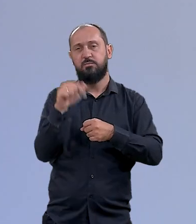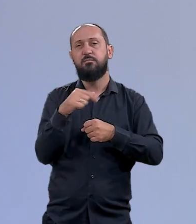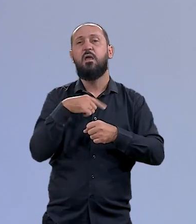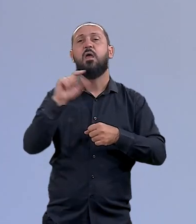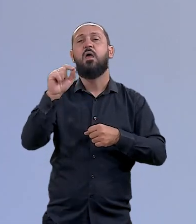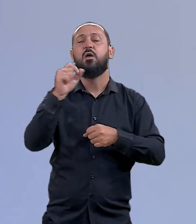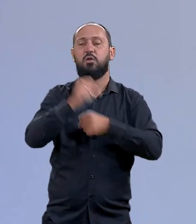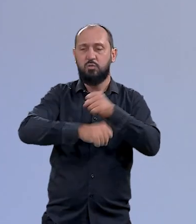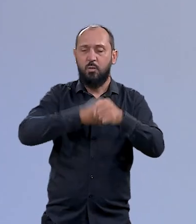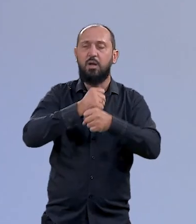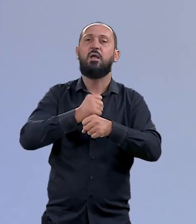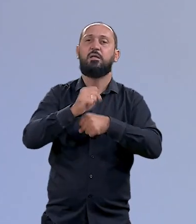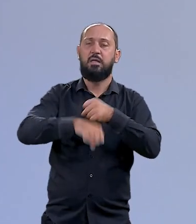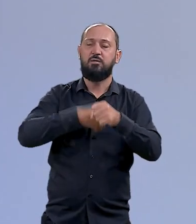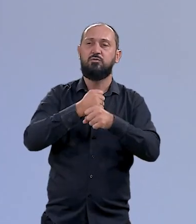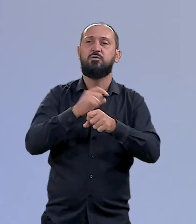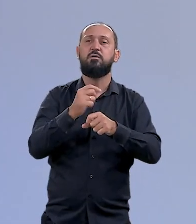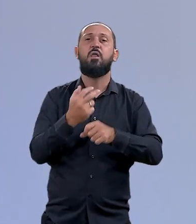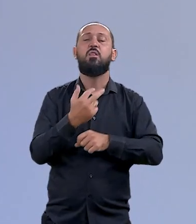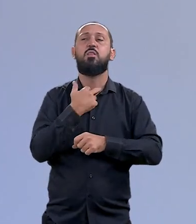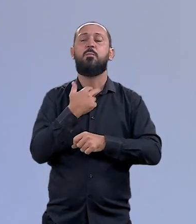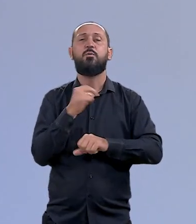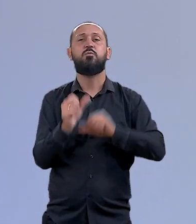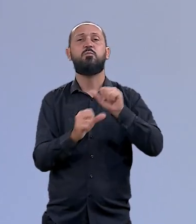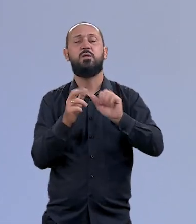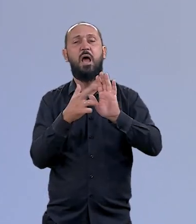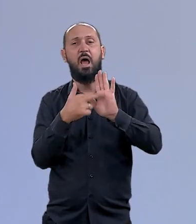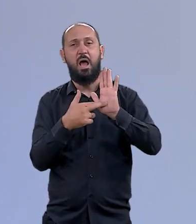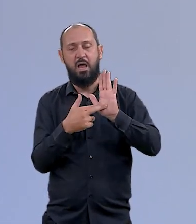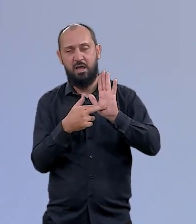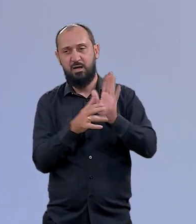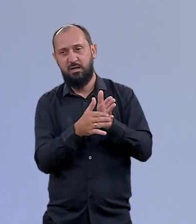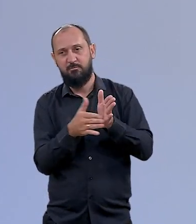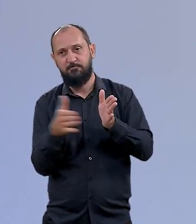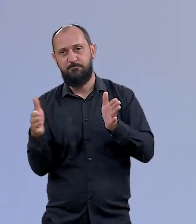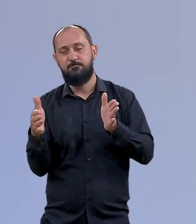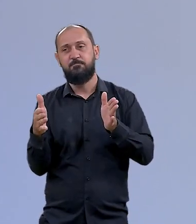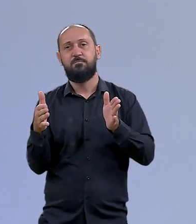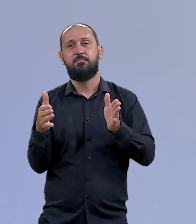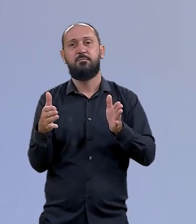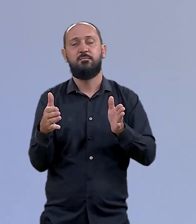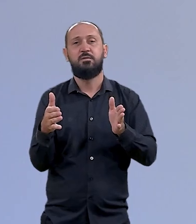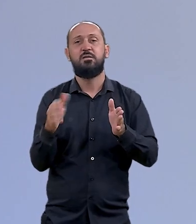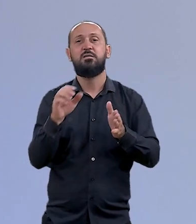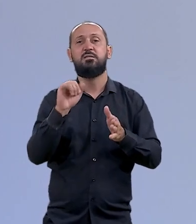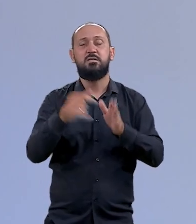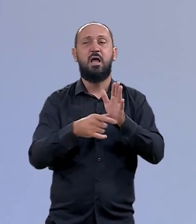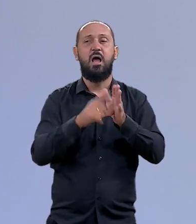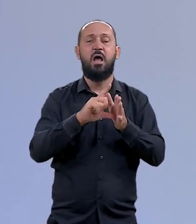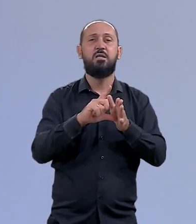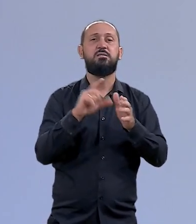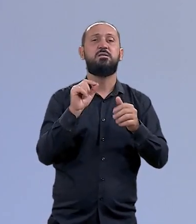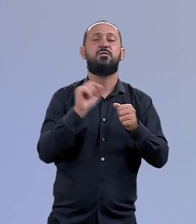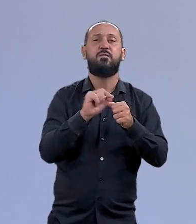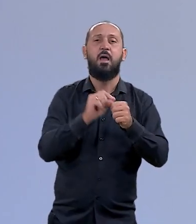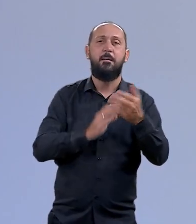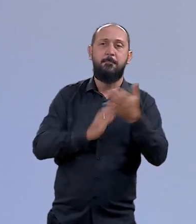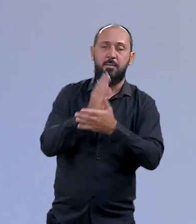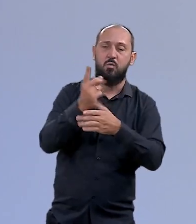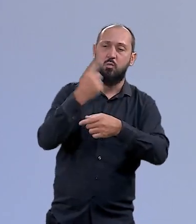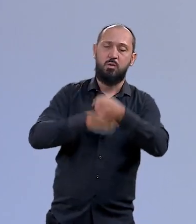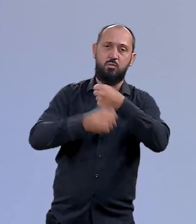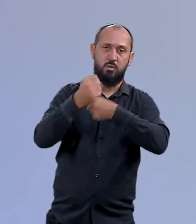que limita esse percentual em 30%. Agora, essa discussão obviamente vai para o Supremo, né, para ver se o Supremo